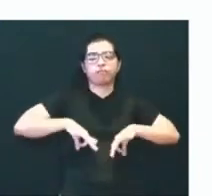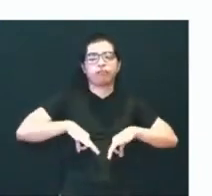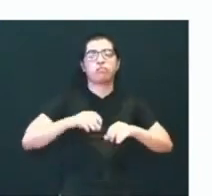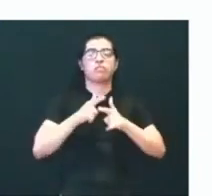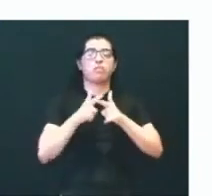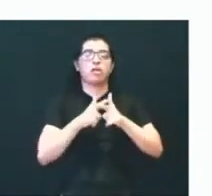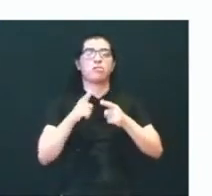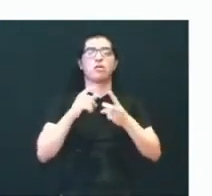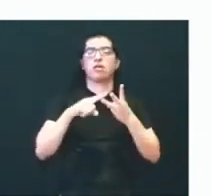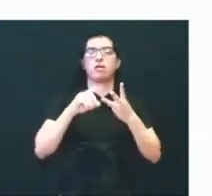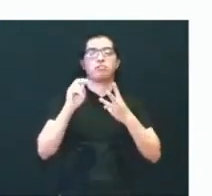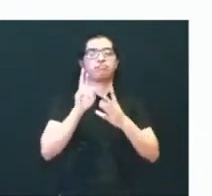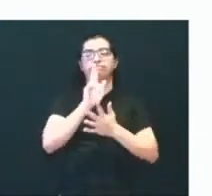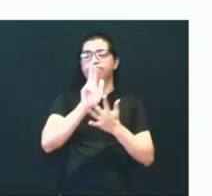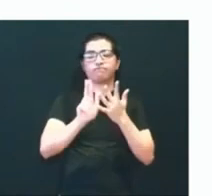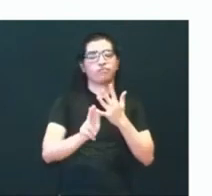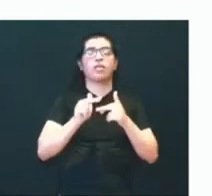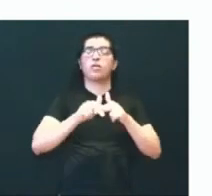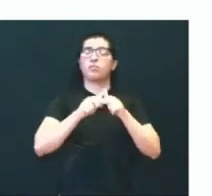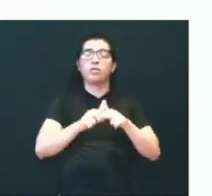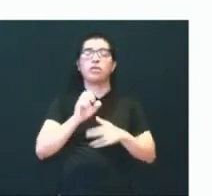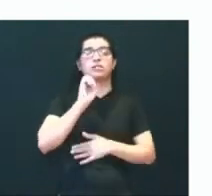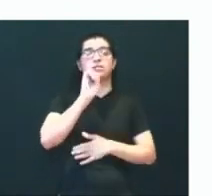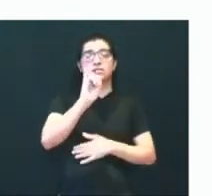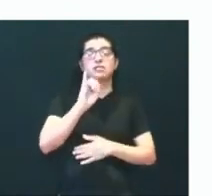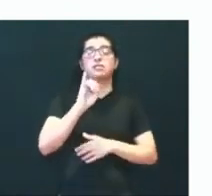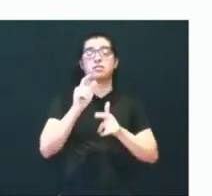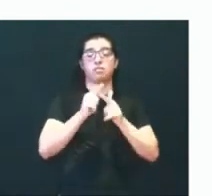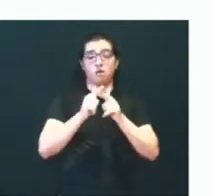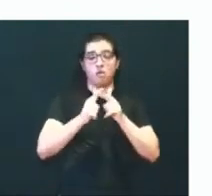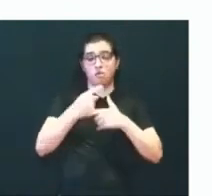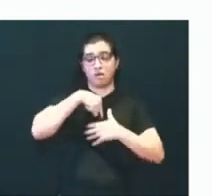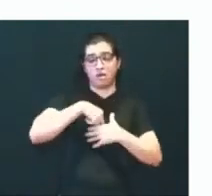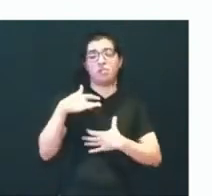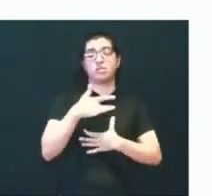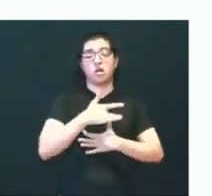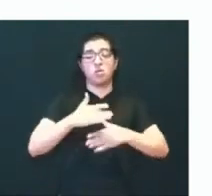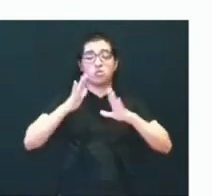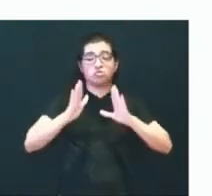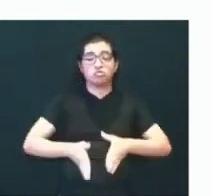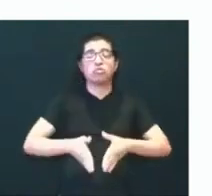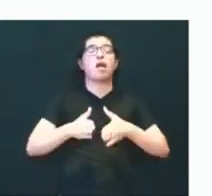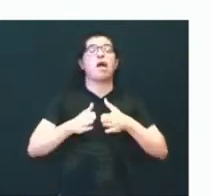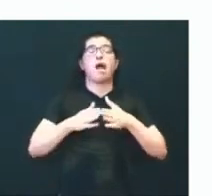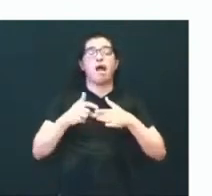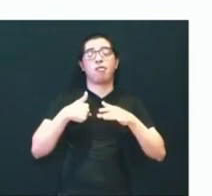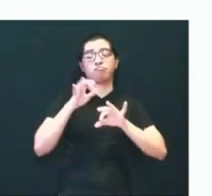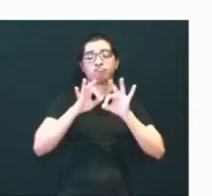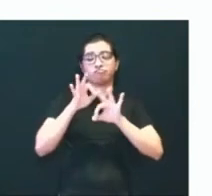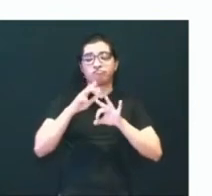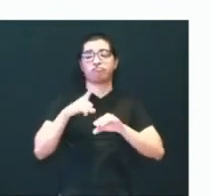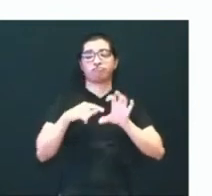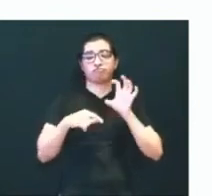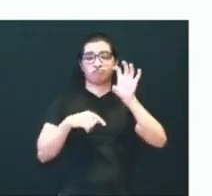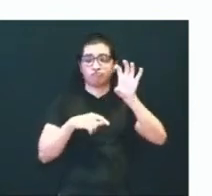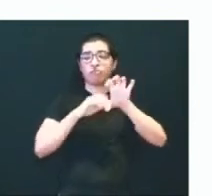endocrinológica? Então, se eu tenho um paciente que já tem problemas de saúde, eu tenho que somar esses problemas ao risco